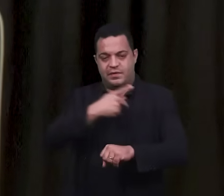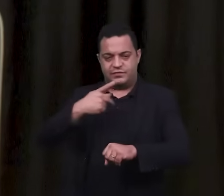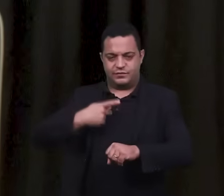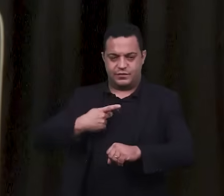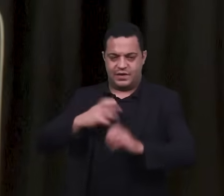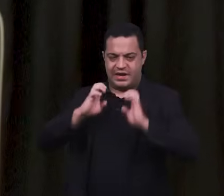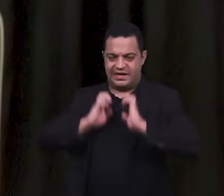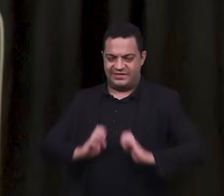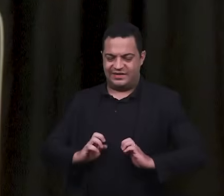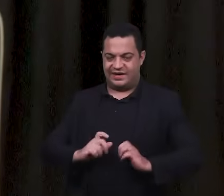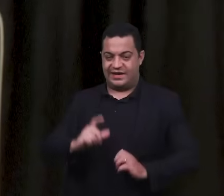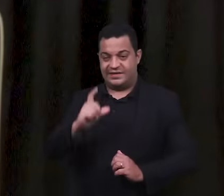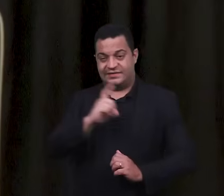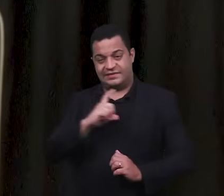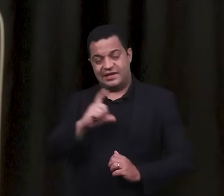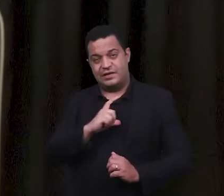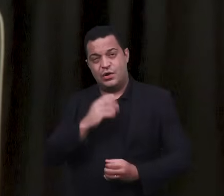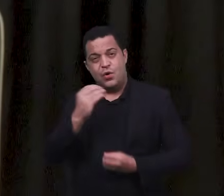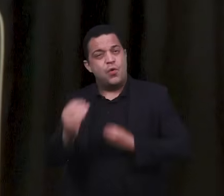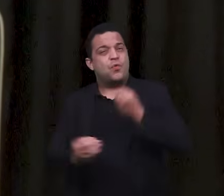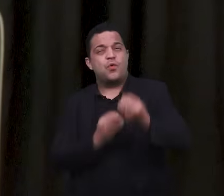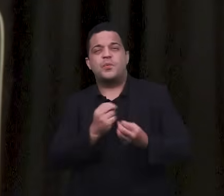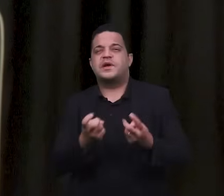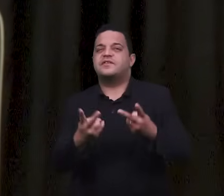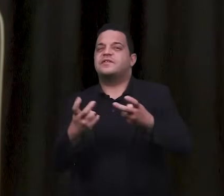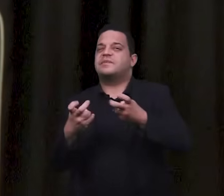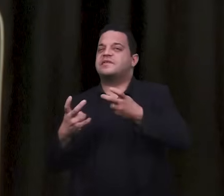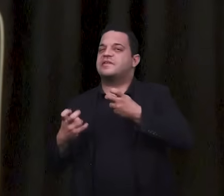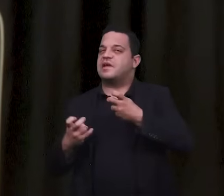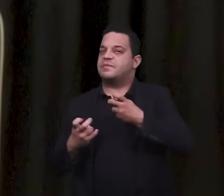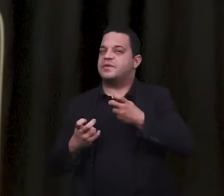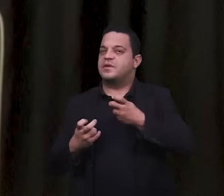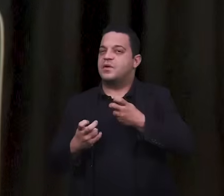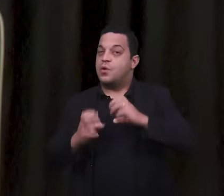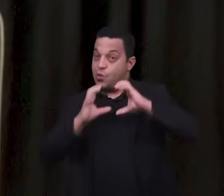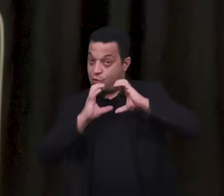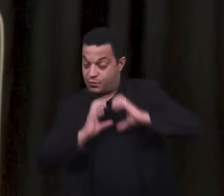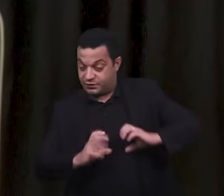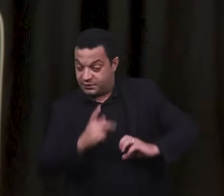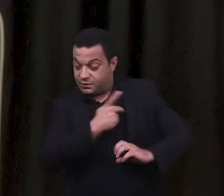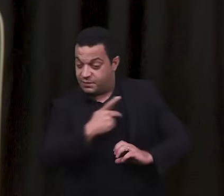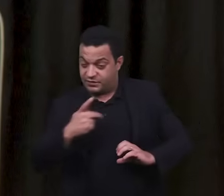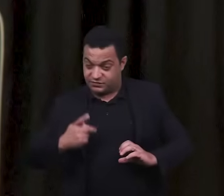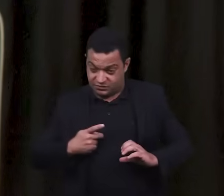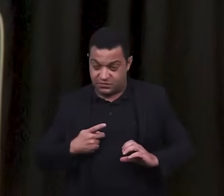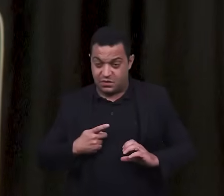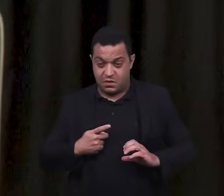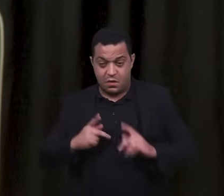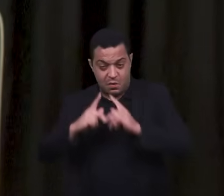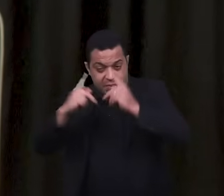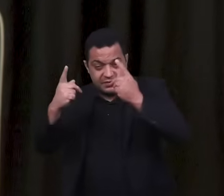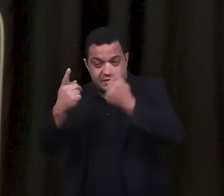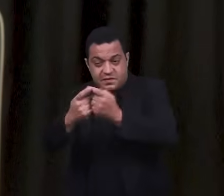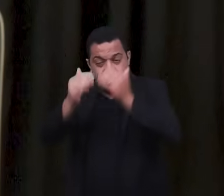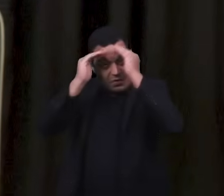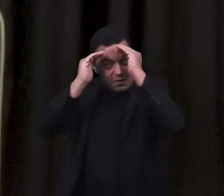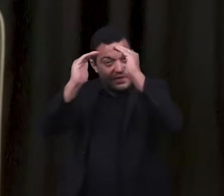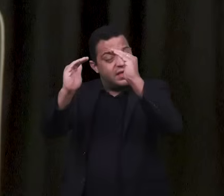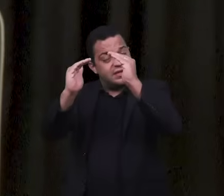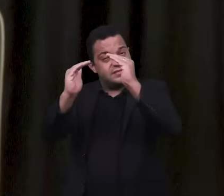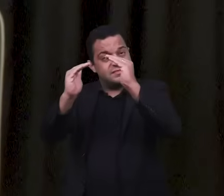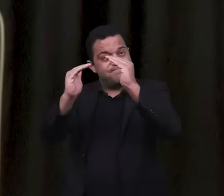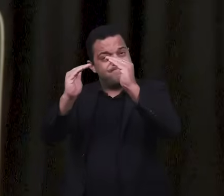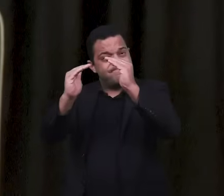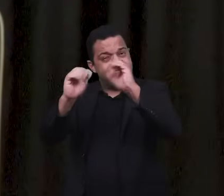à sujeição dele ao presbitério, né? Então, realmente o Senhor, aquilo que nós podemos, o propósito de administrar aquilo